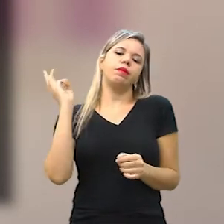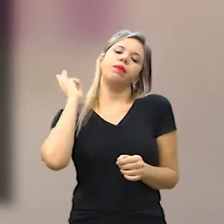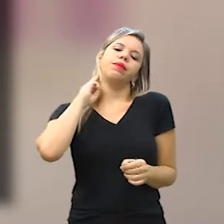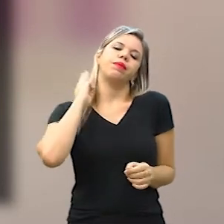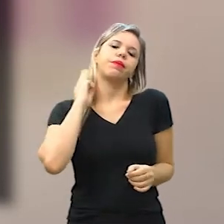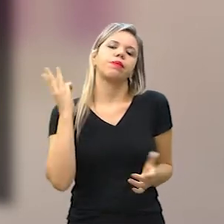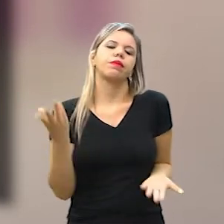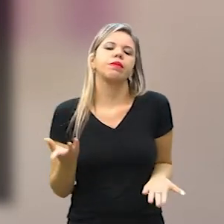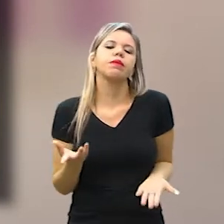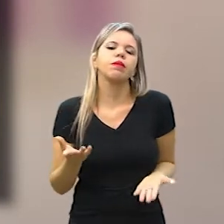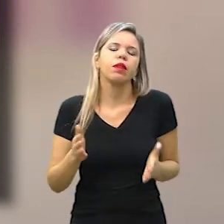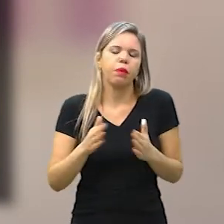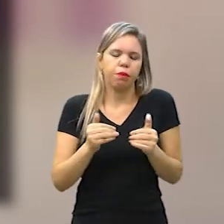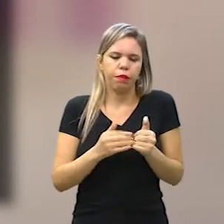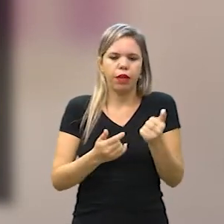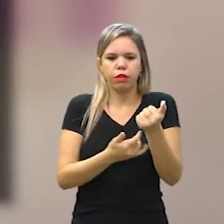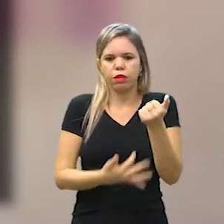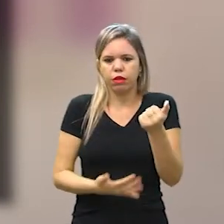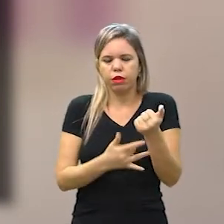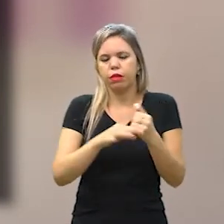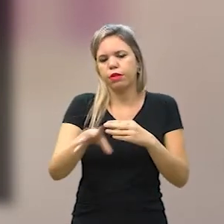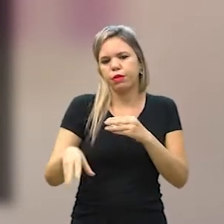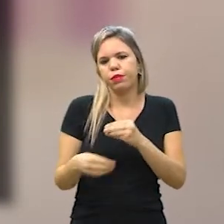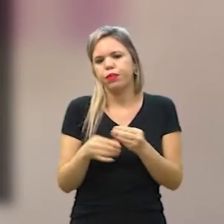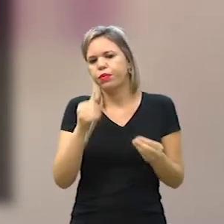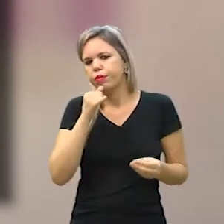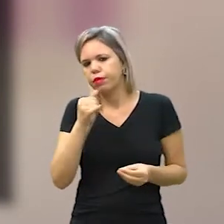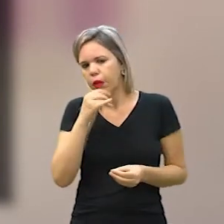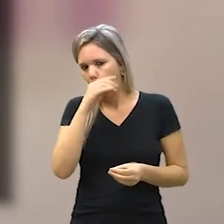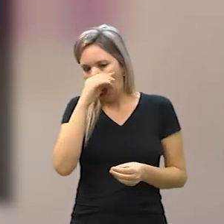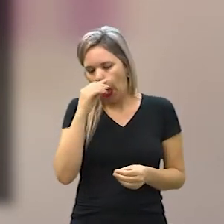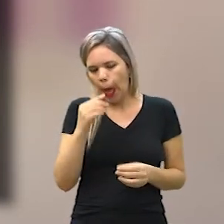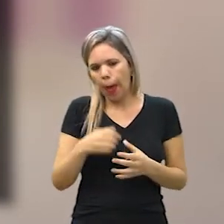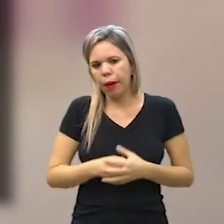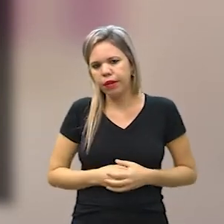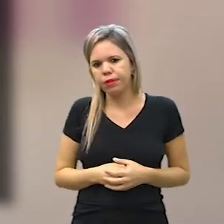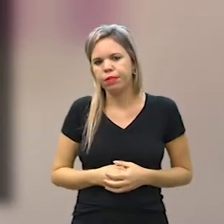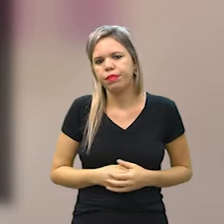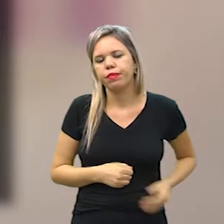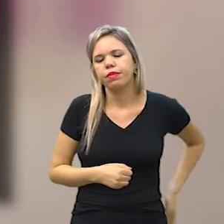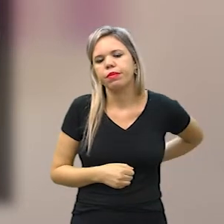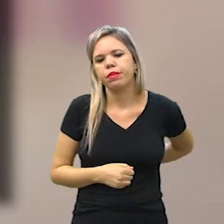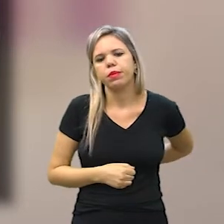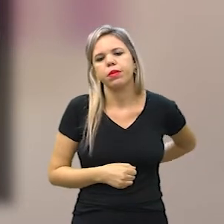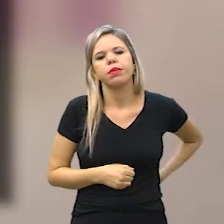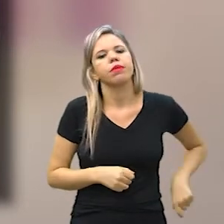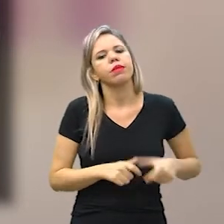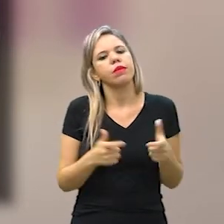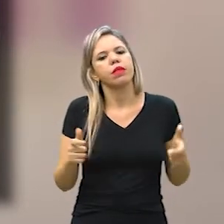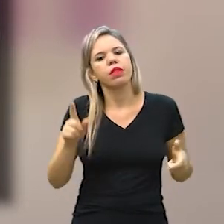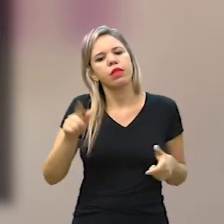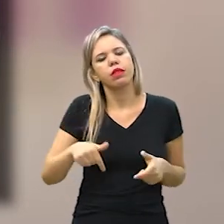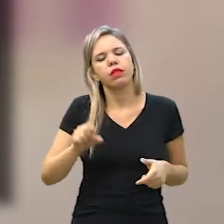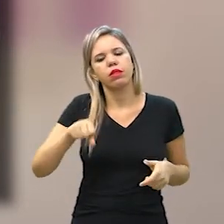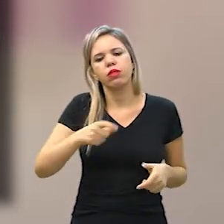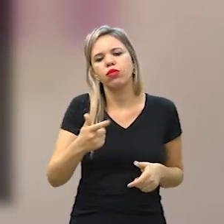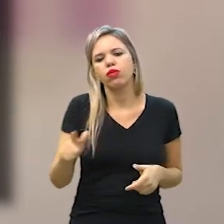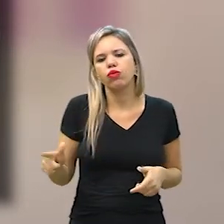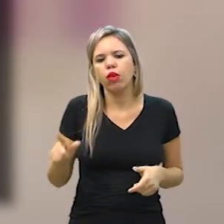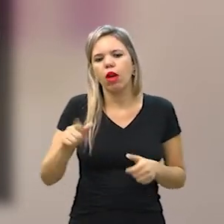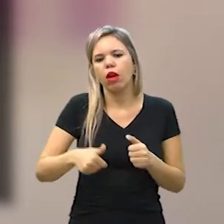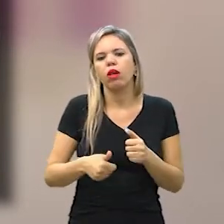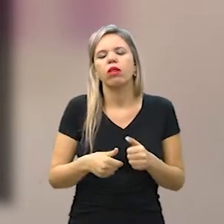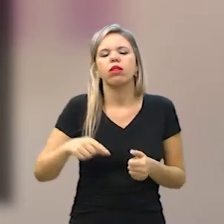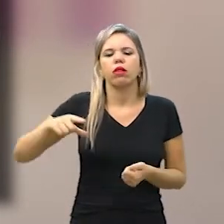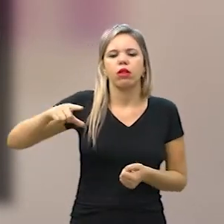diagnóstica, aí você parte para colher os exames complementares, que o grande exame, assim, para diagnosticar ou não, é